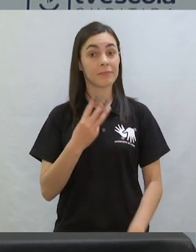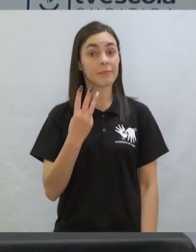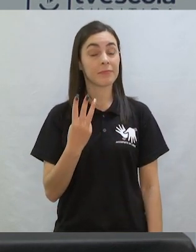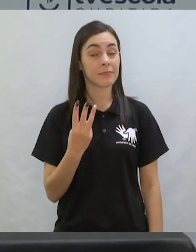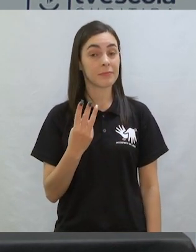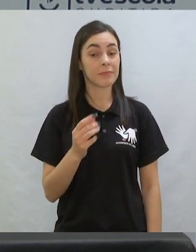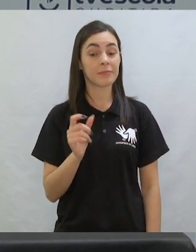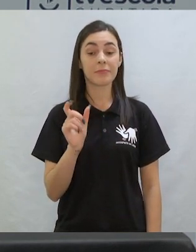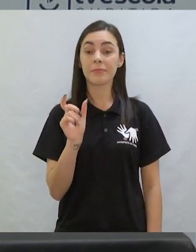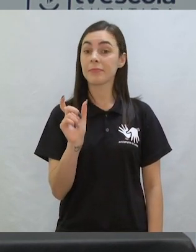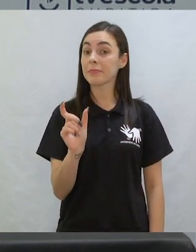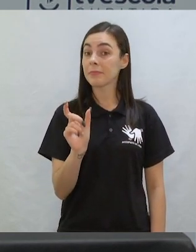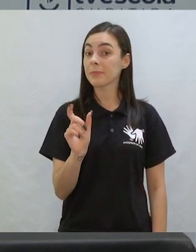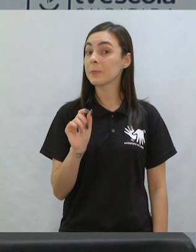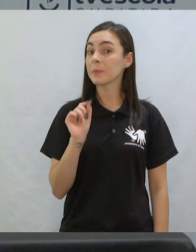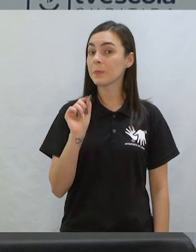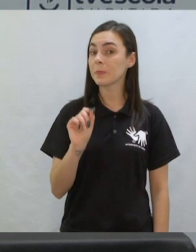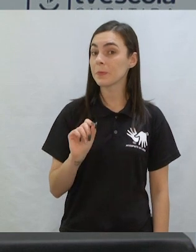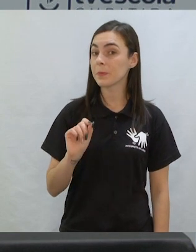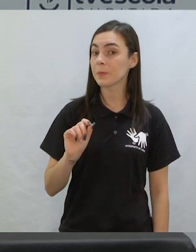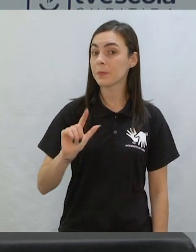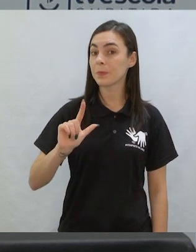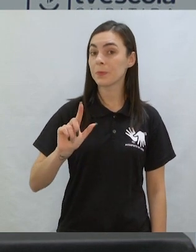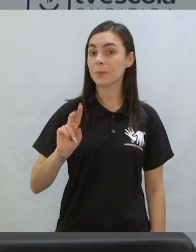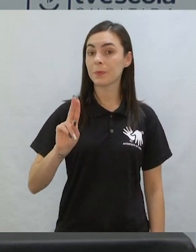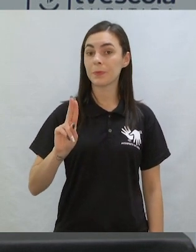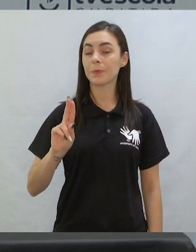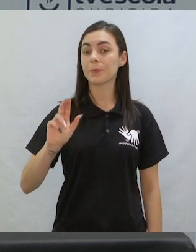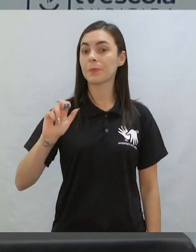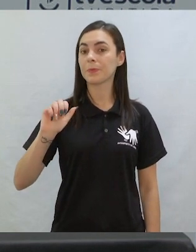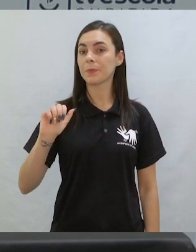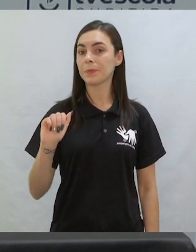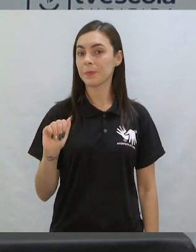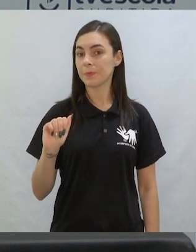letras. E é a nossa palavra é a